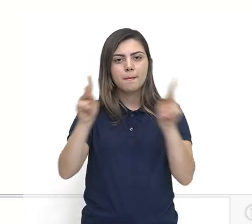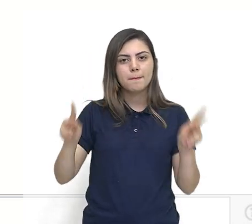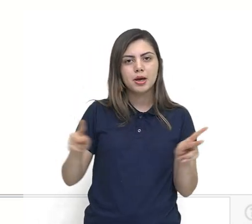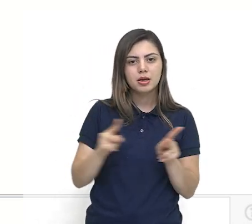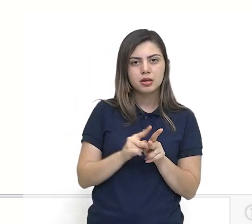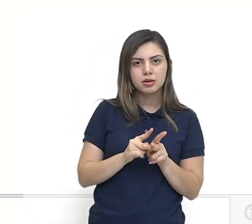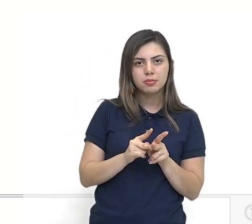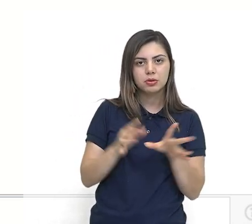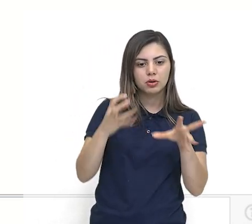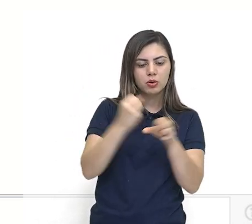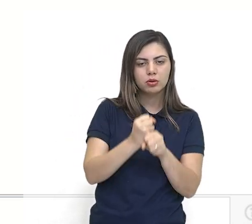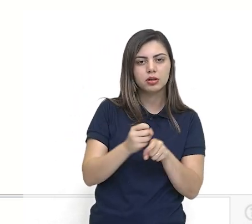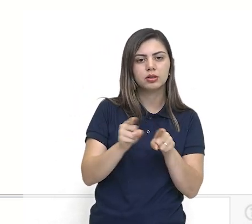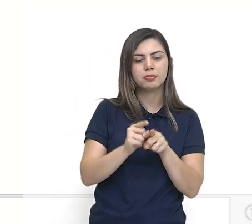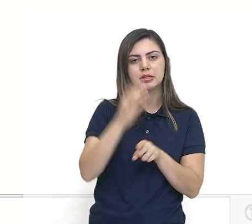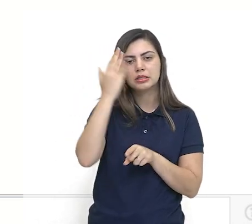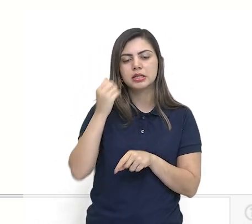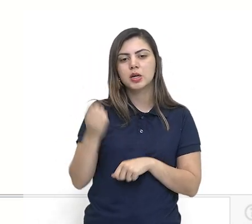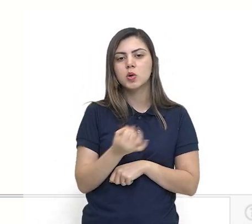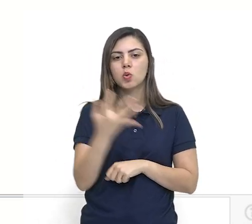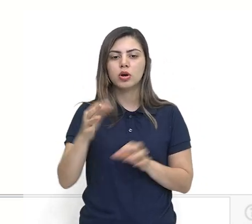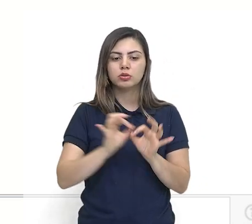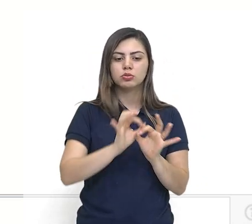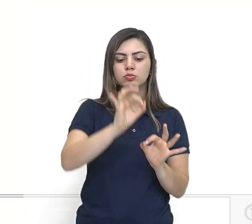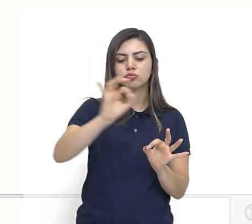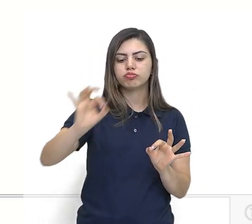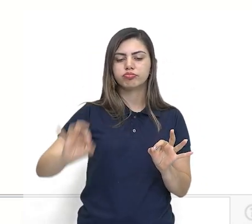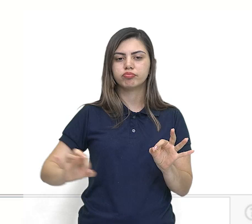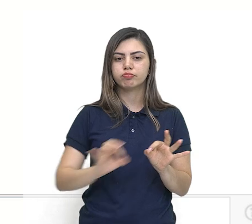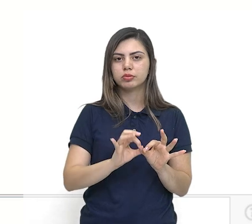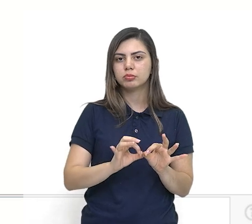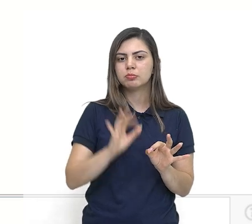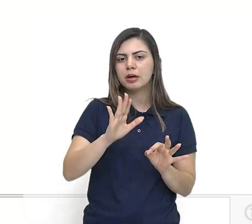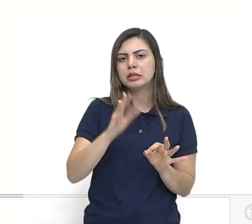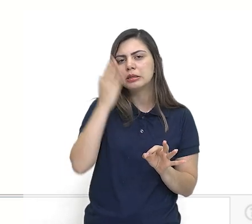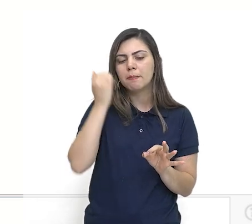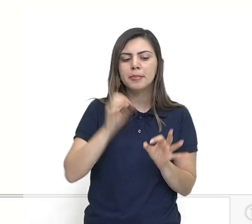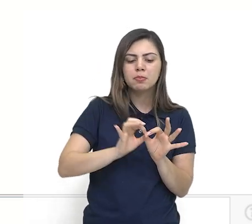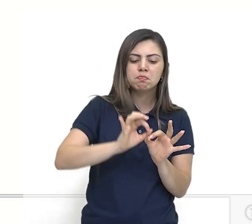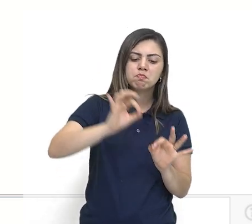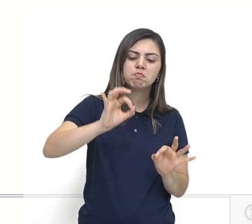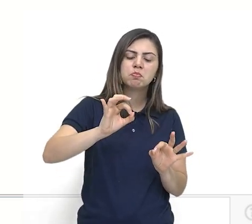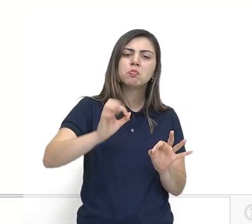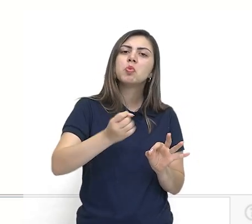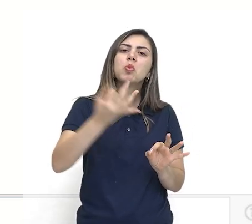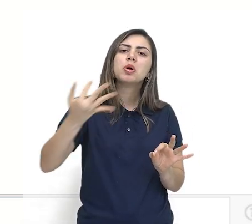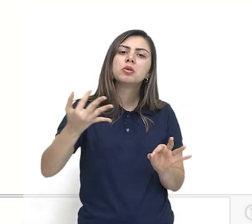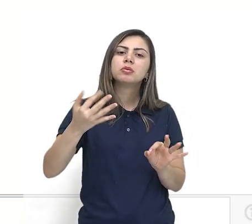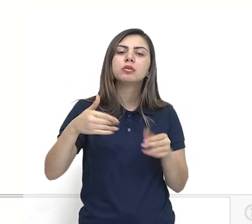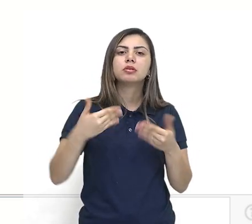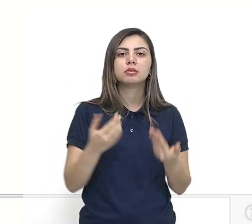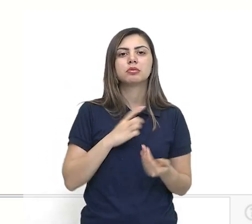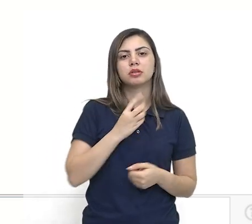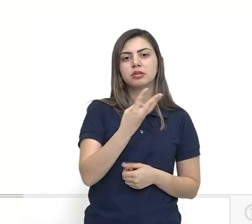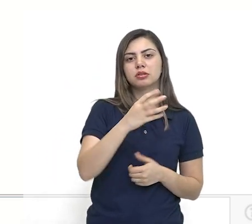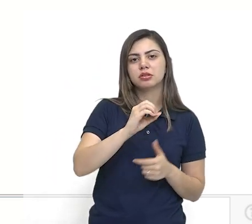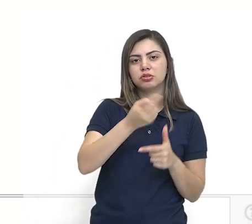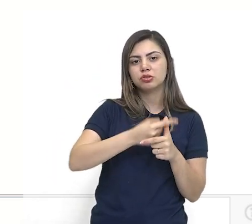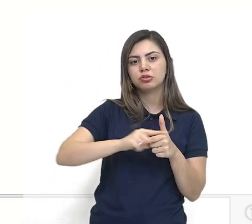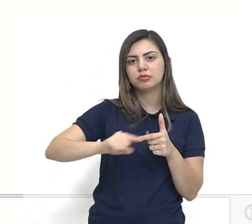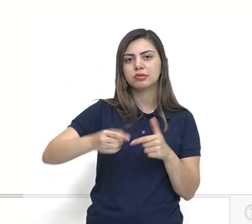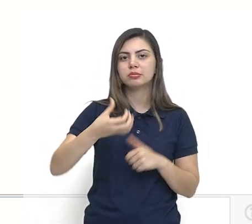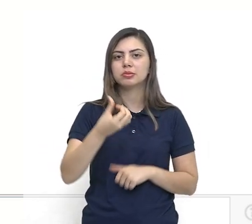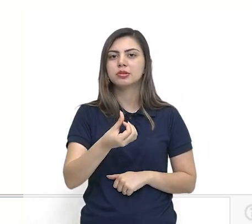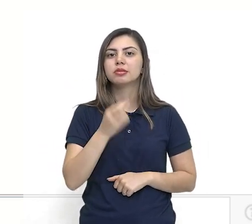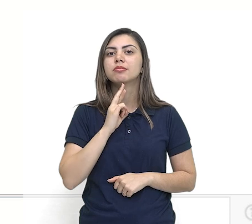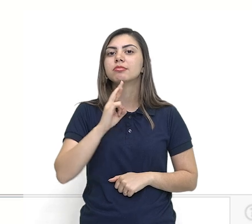de lados. Qual é o comprimento do lado? É só pegar o 30, dividir por 6. Qual o tamanho do lado? 30